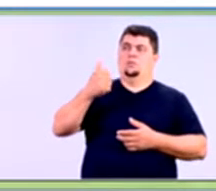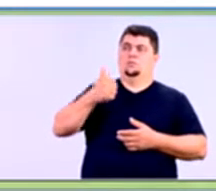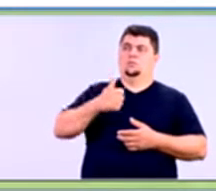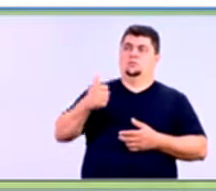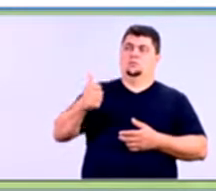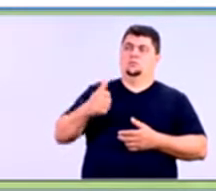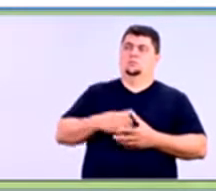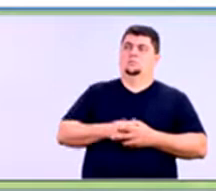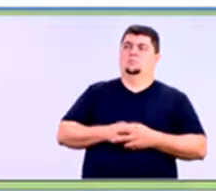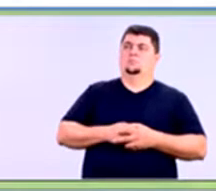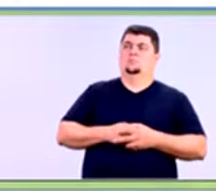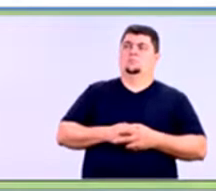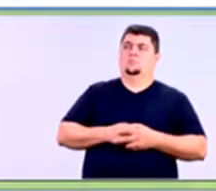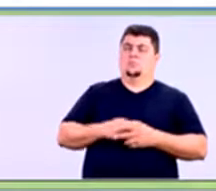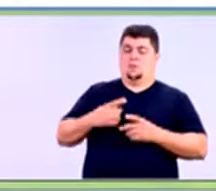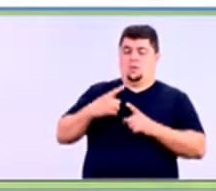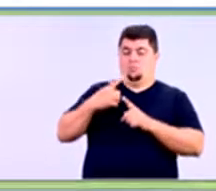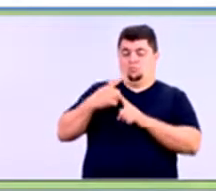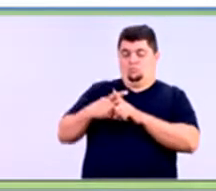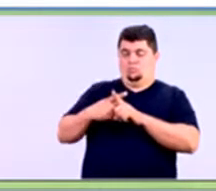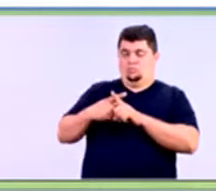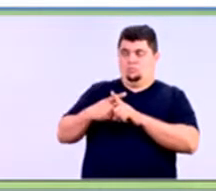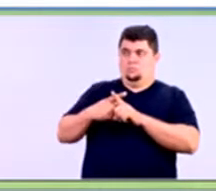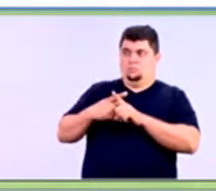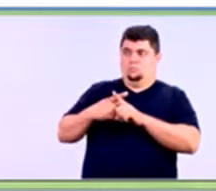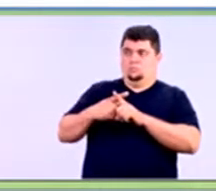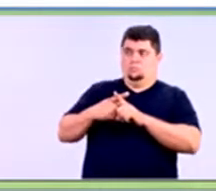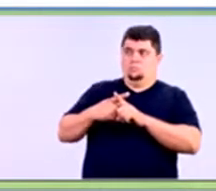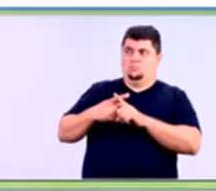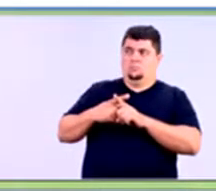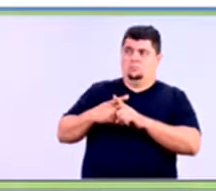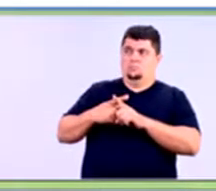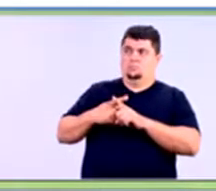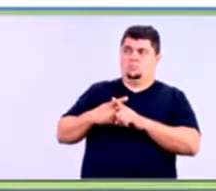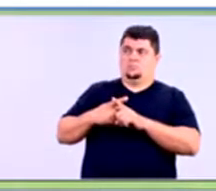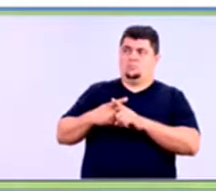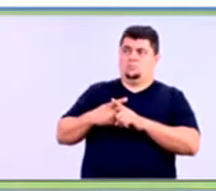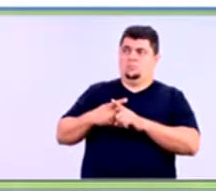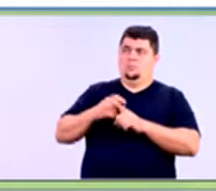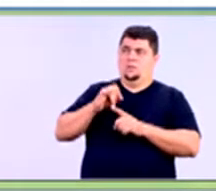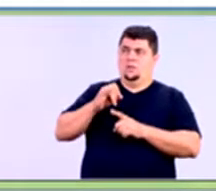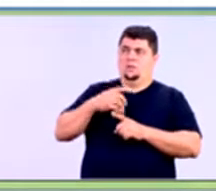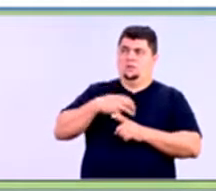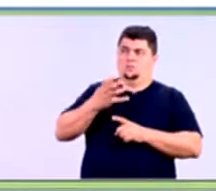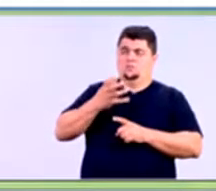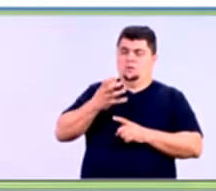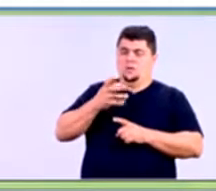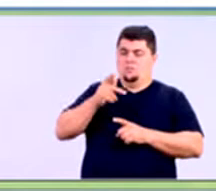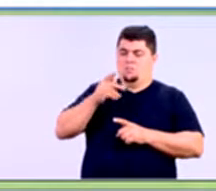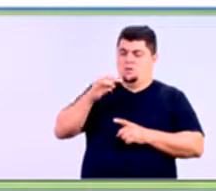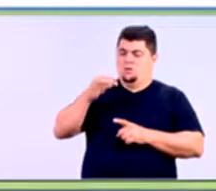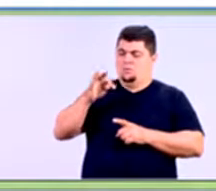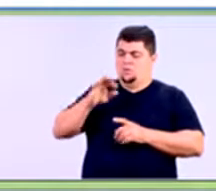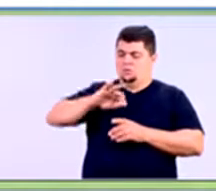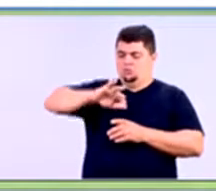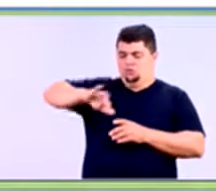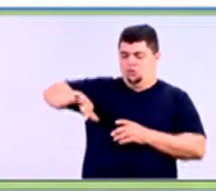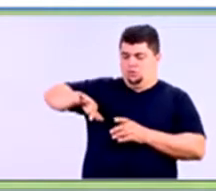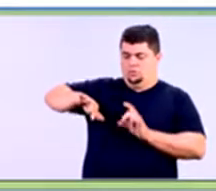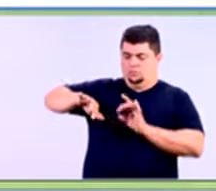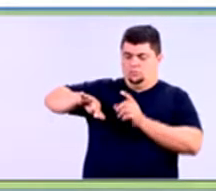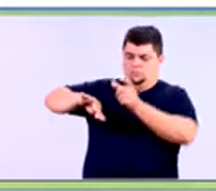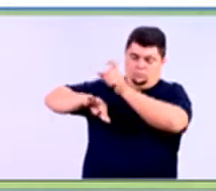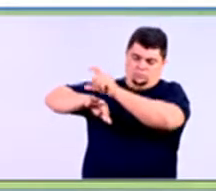10,94155. Essa multiplicação pelo PMT, se eu quero isolar esse cidadão, e aqui